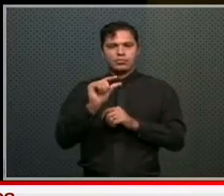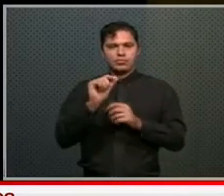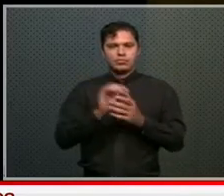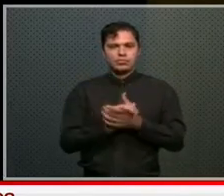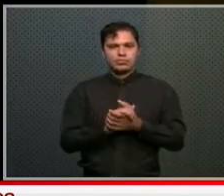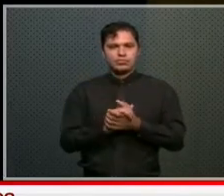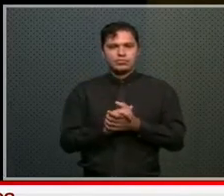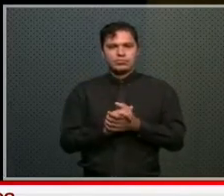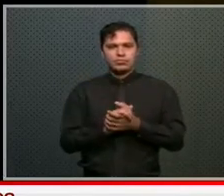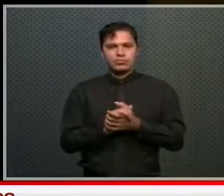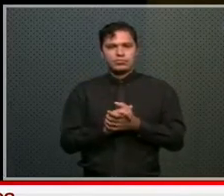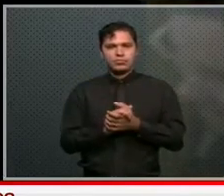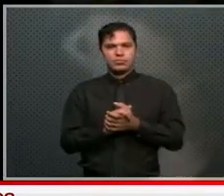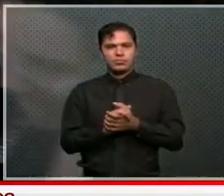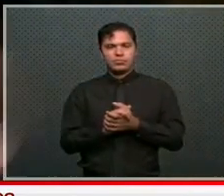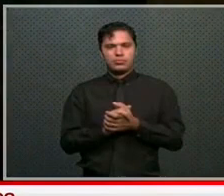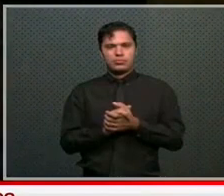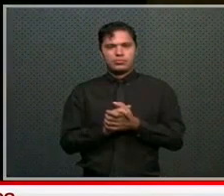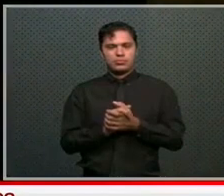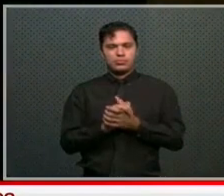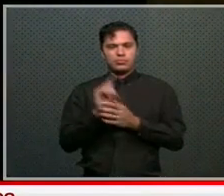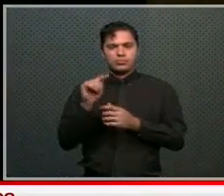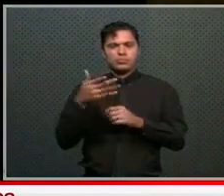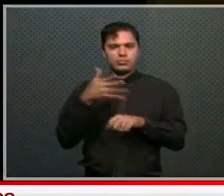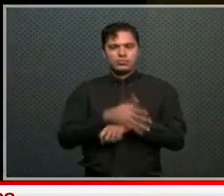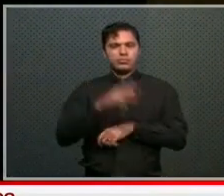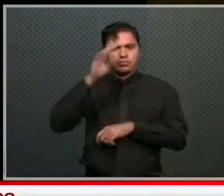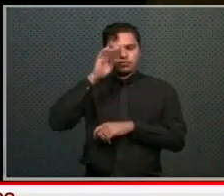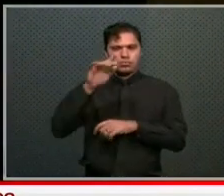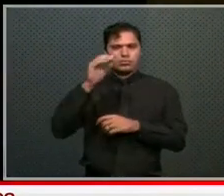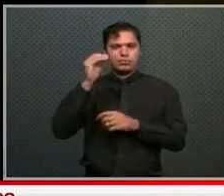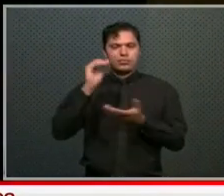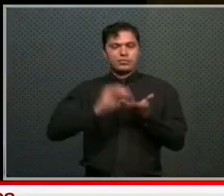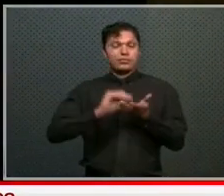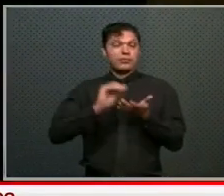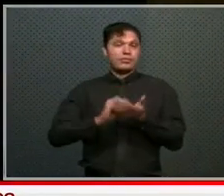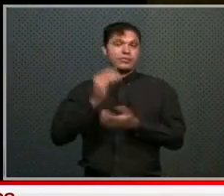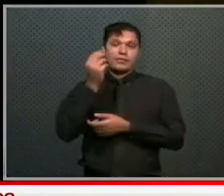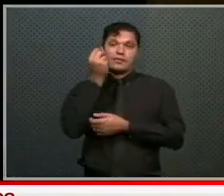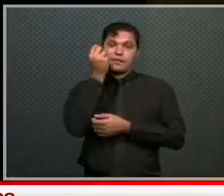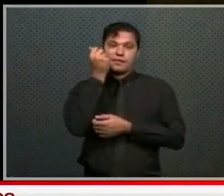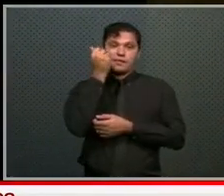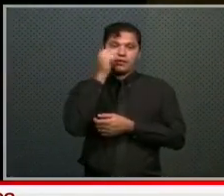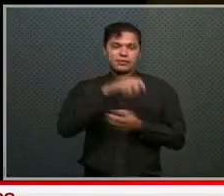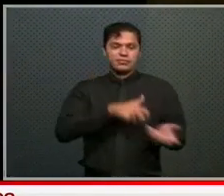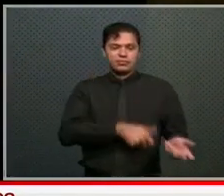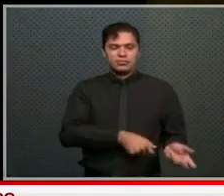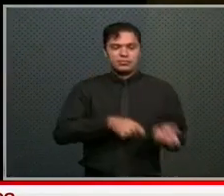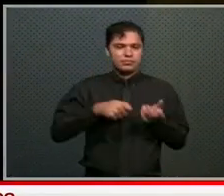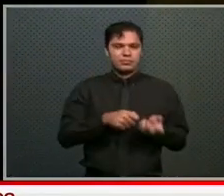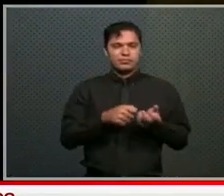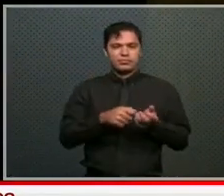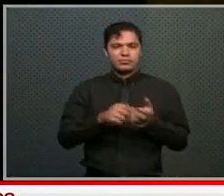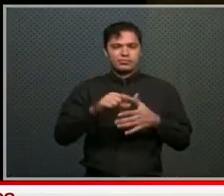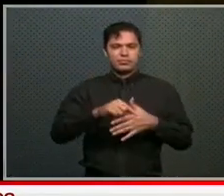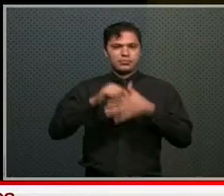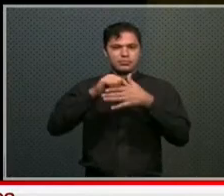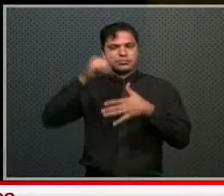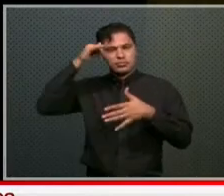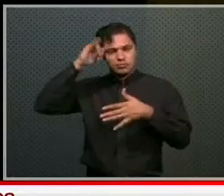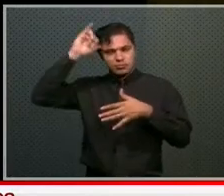uma escassez de farinha imagine Dutra escassez de farinha de mandioca carne bovina